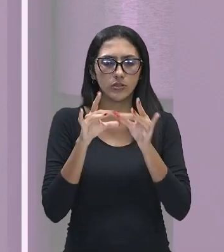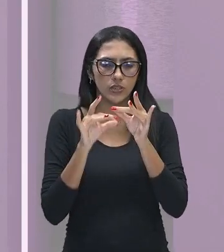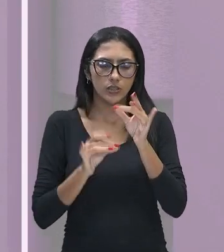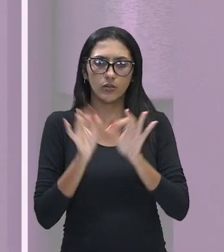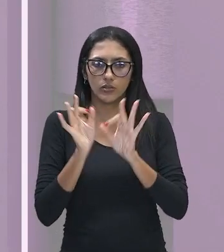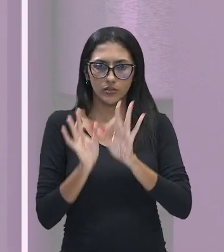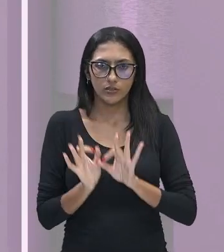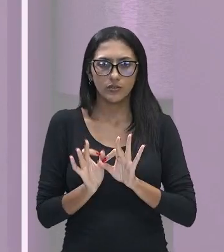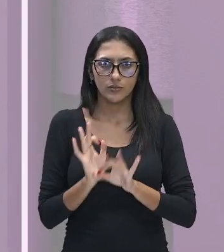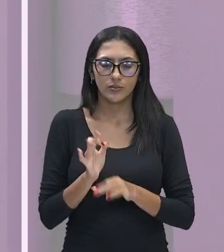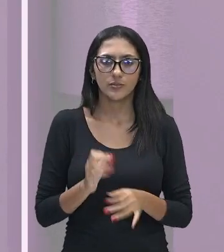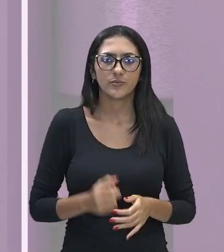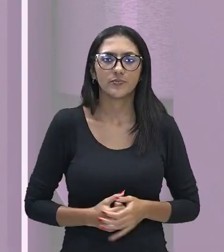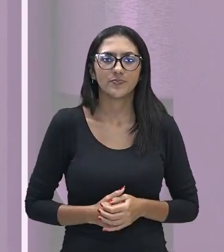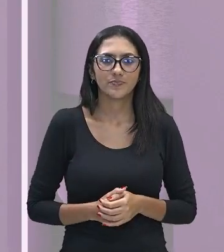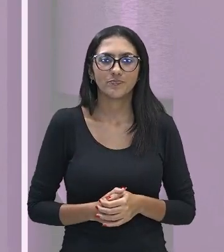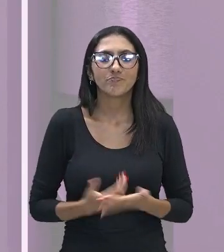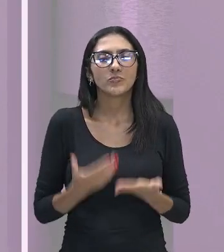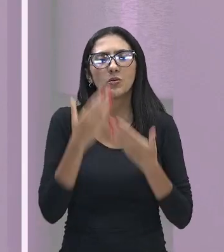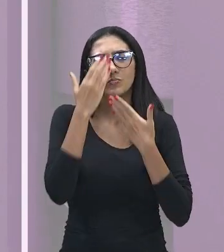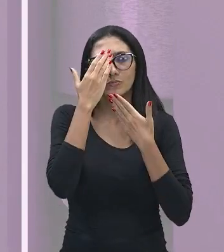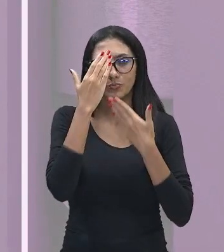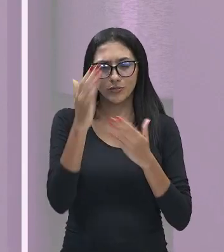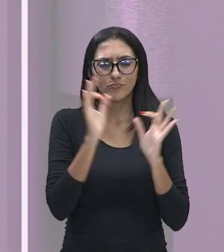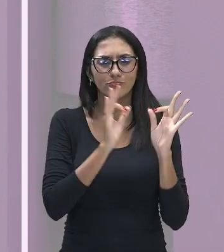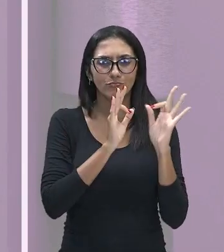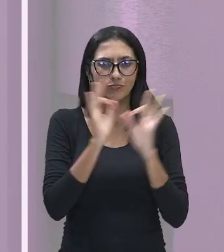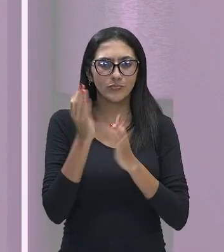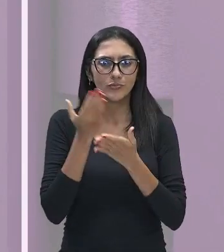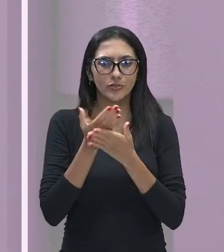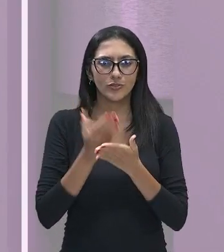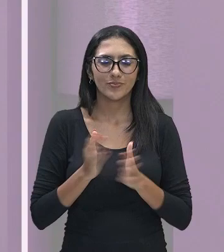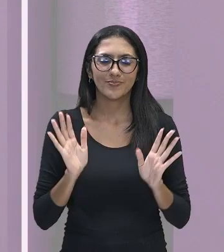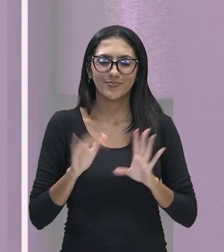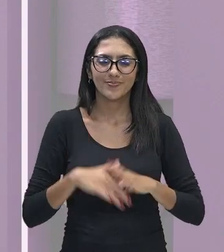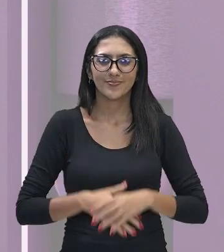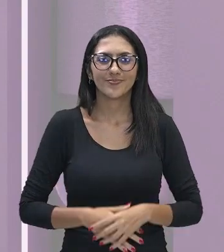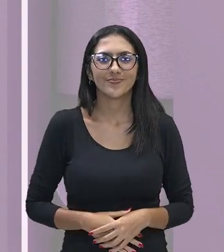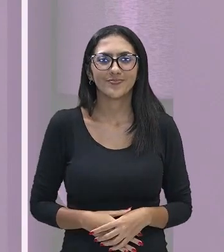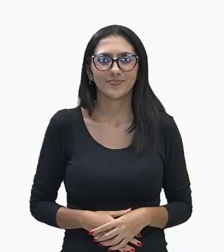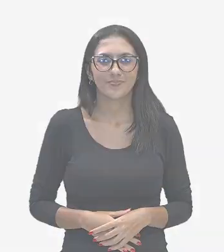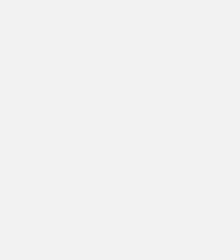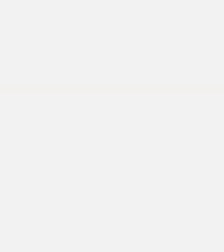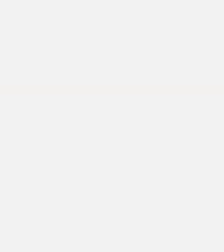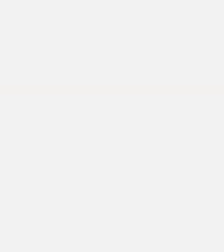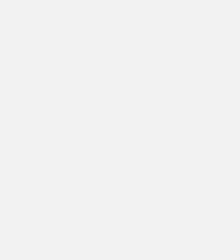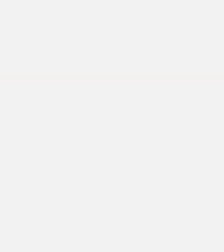calmamente, ok? Então, muito obrigada aqui pela companhia de vocês e até o próximo encontro.